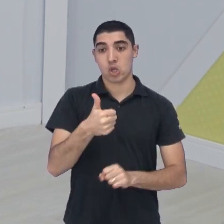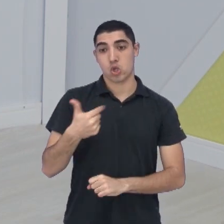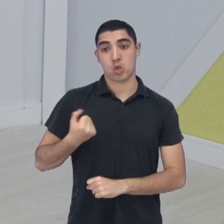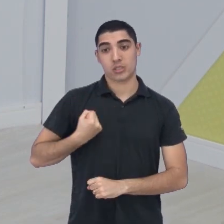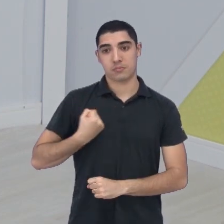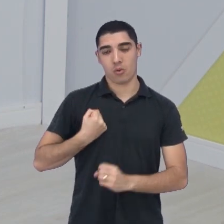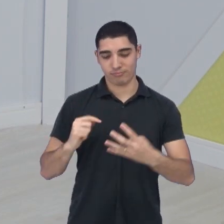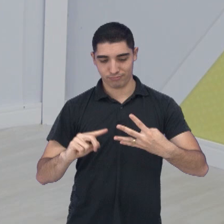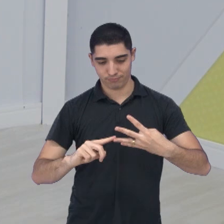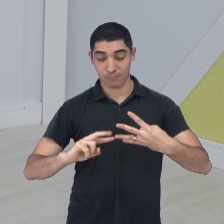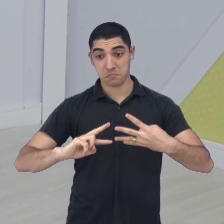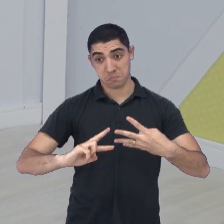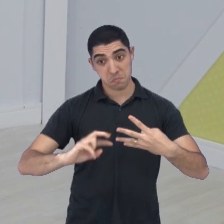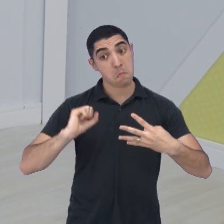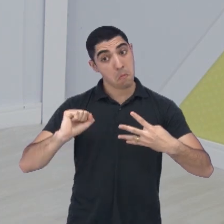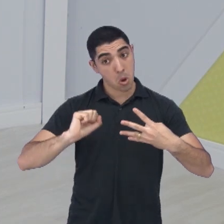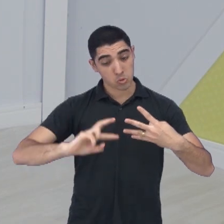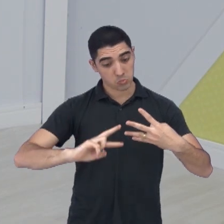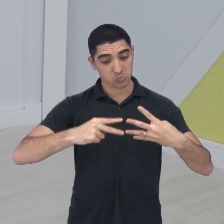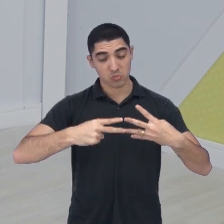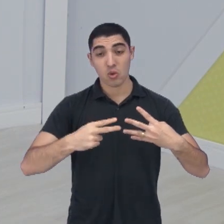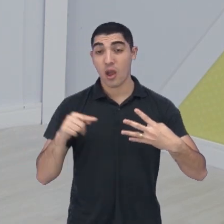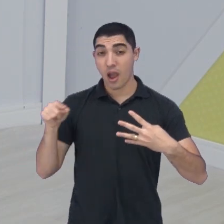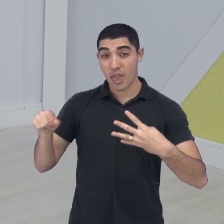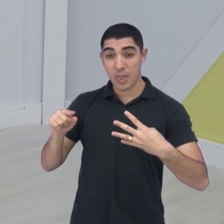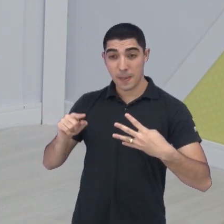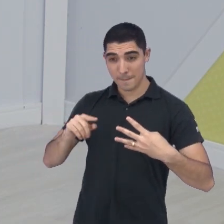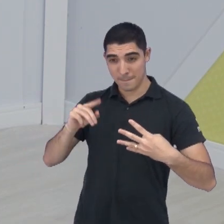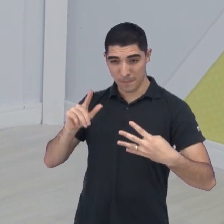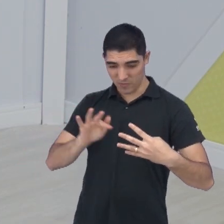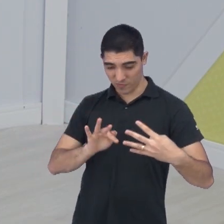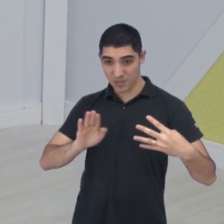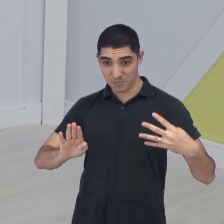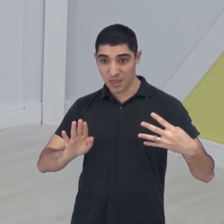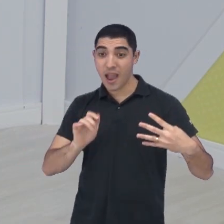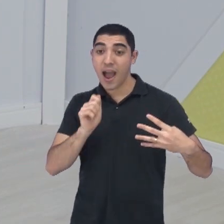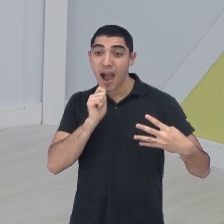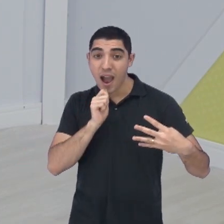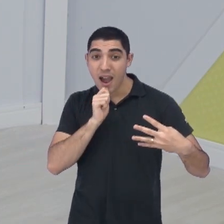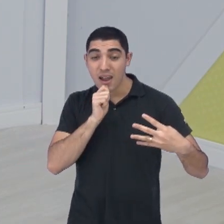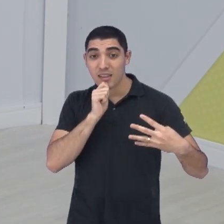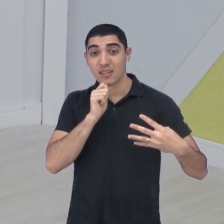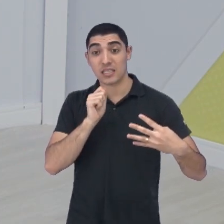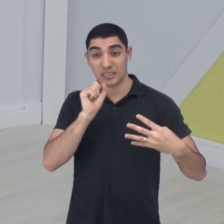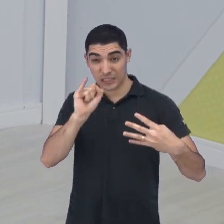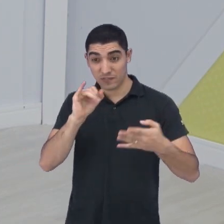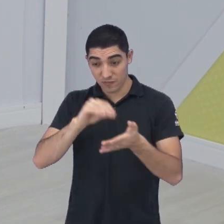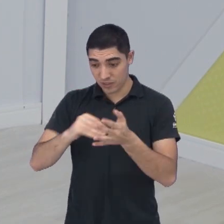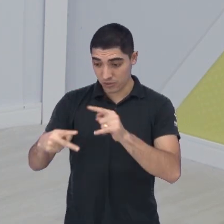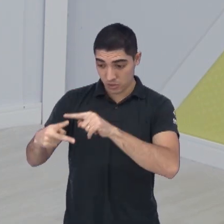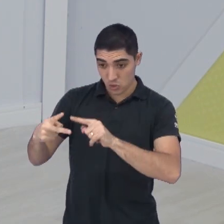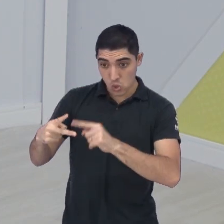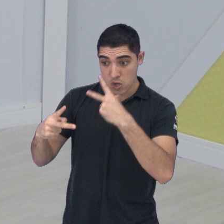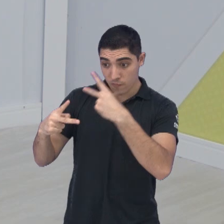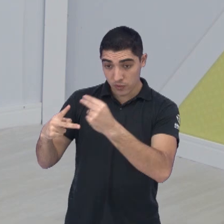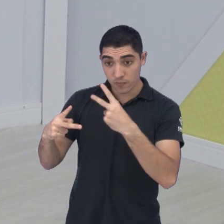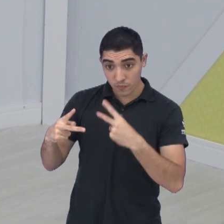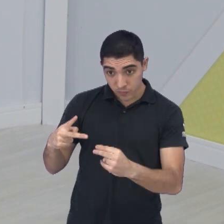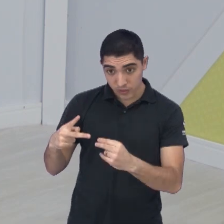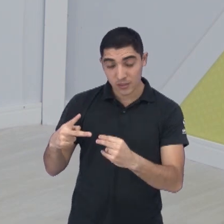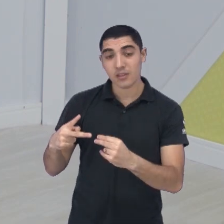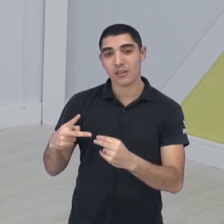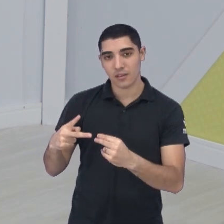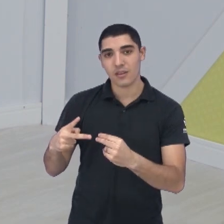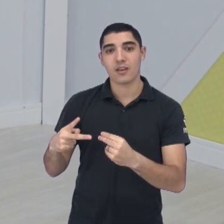ele venceu a equipe do Marreco, o Marreco só vai poder chegar a 9. E, consequentemente, se o Marreco vencer as duas, uma dessas vitórias vai ser justamente contra o